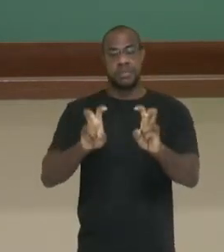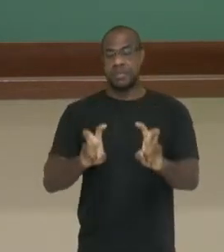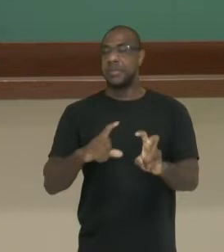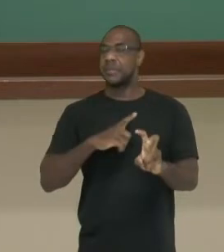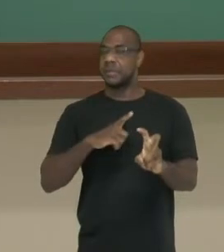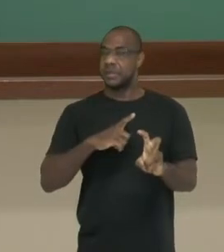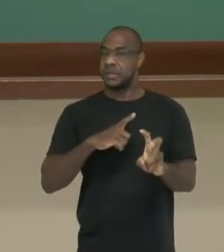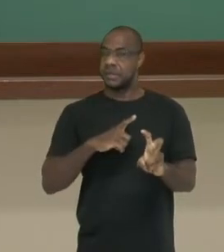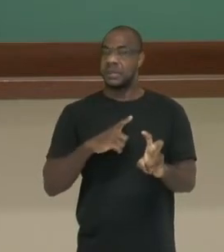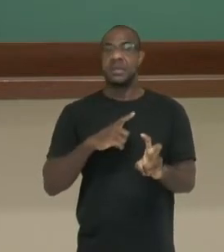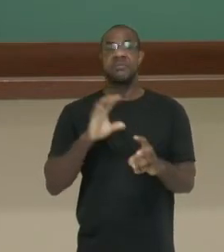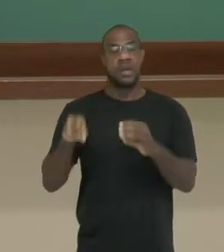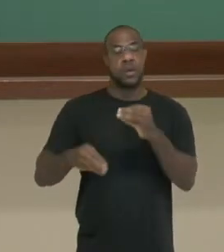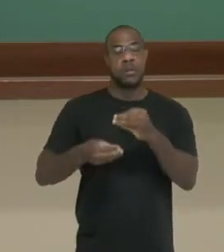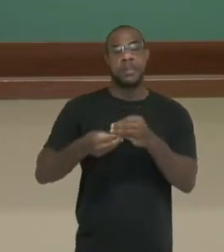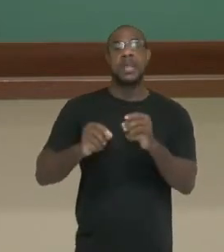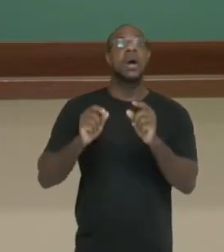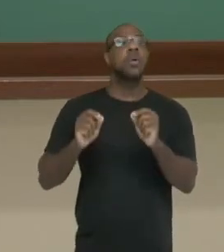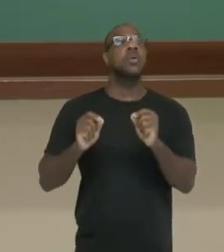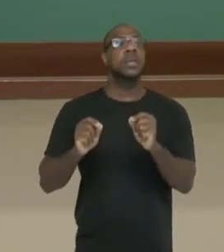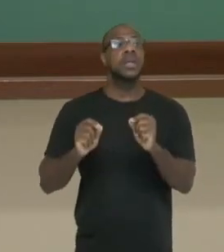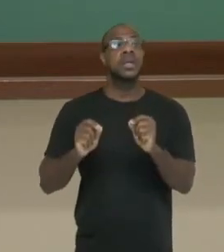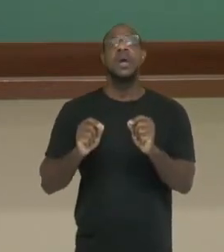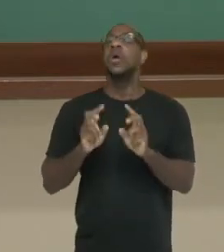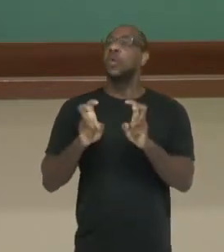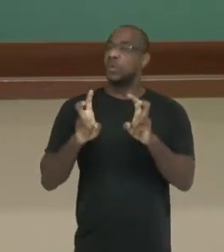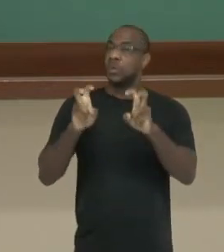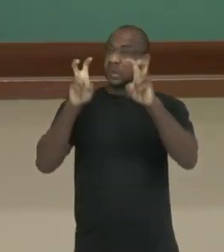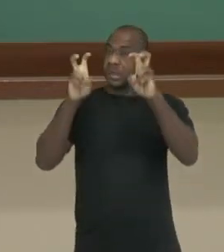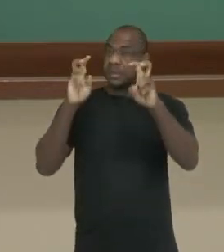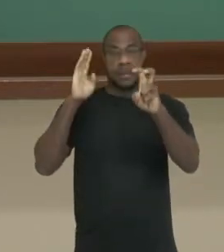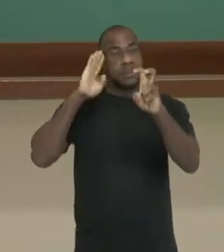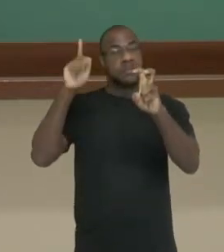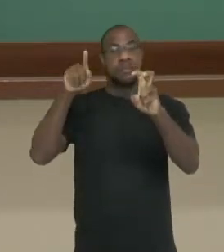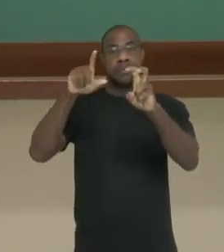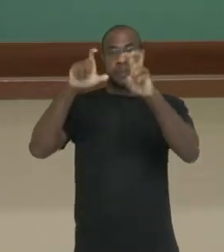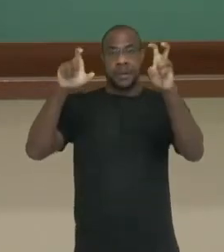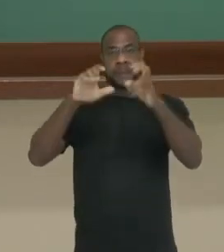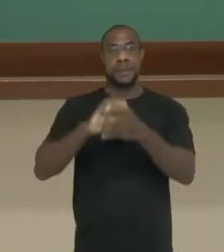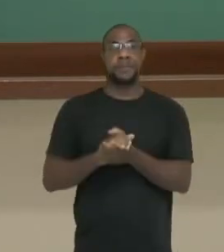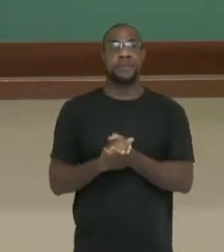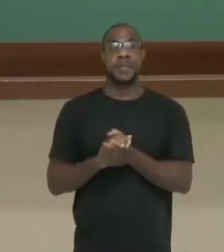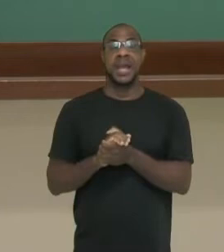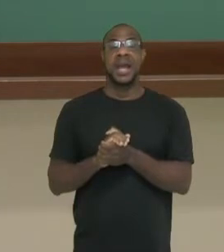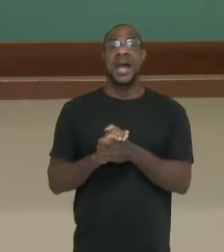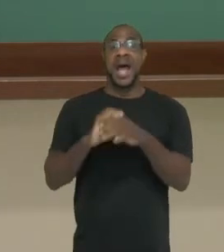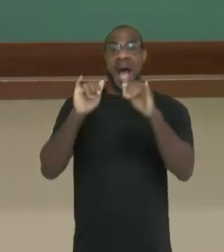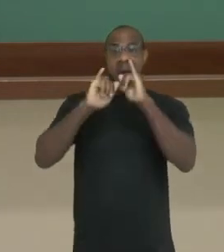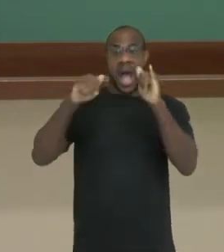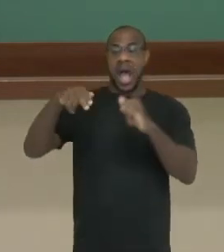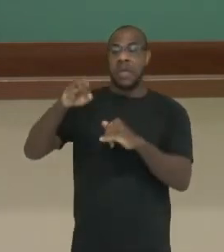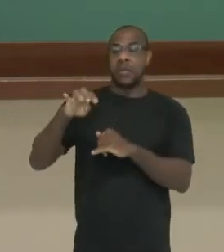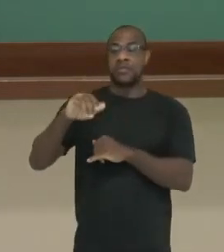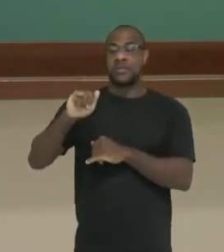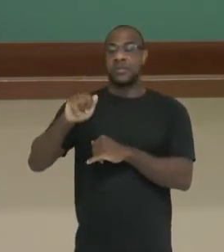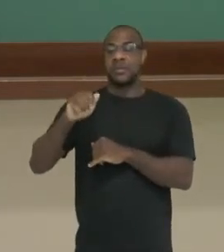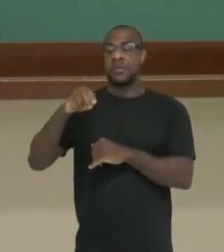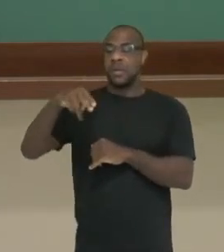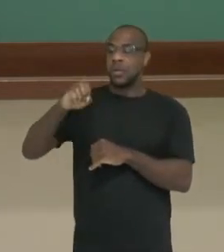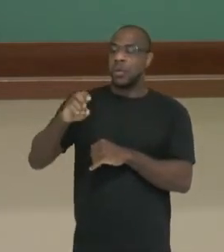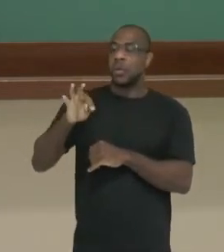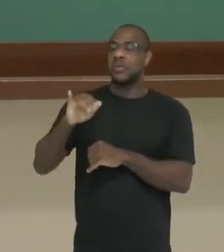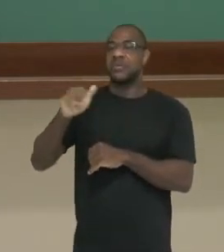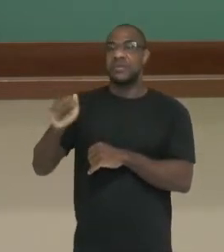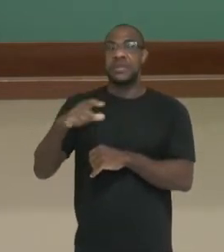que vão complementar o tema que está sendo tratado. Já a notícia não. A notícia você tem uma linguagem com